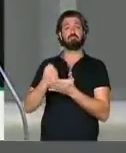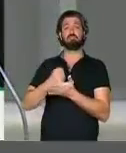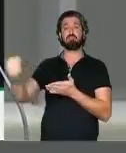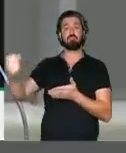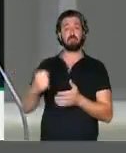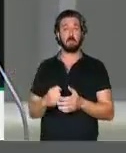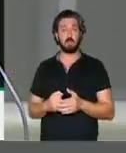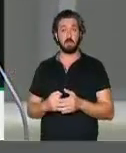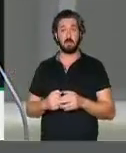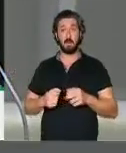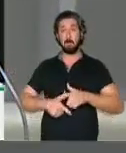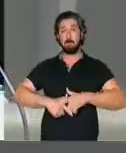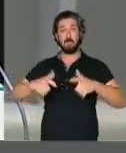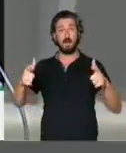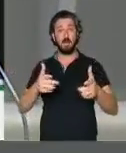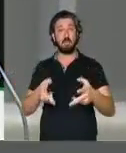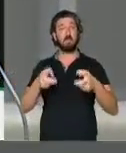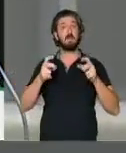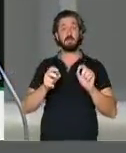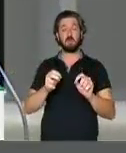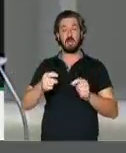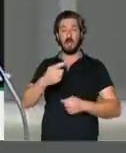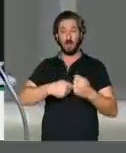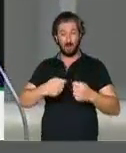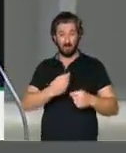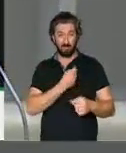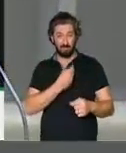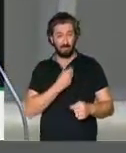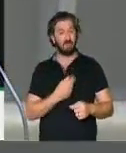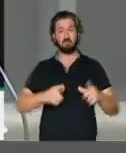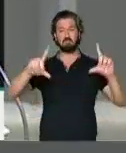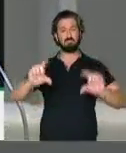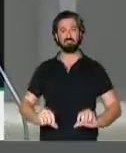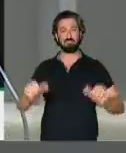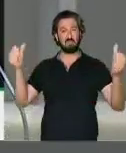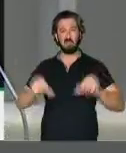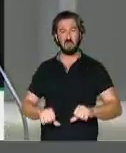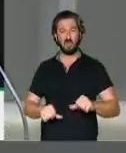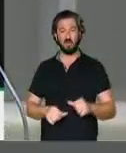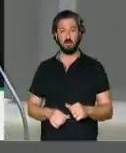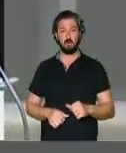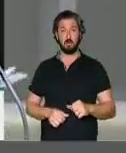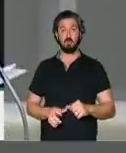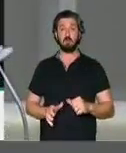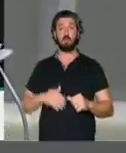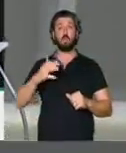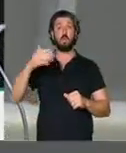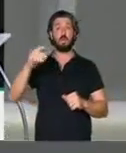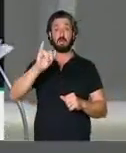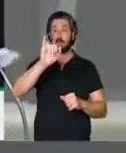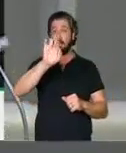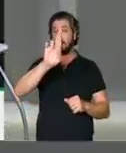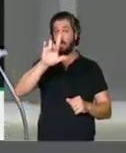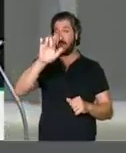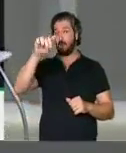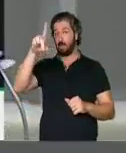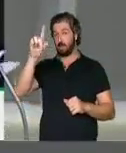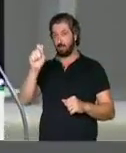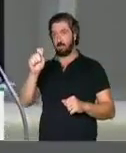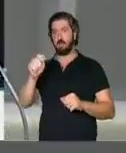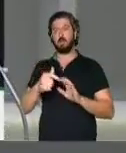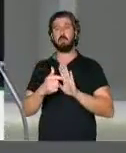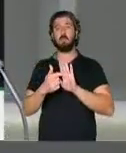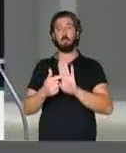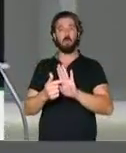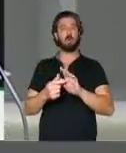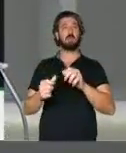maioria percebe que sua situação econômica piorou. Enquanto a Irlanda